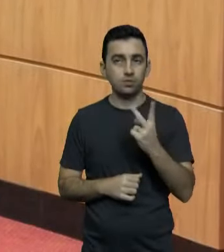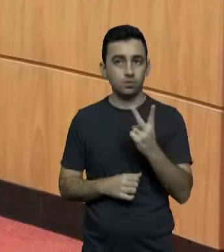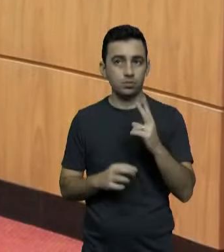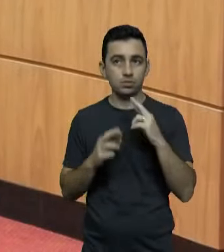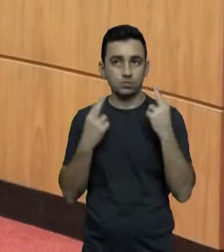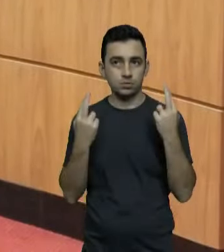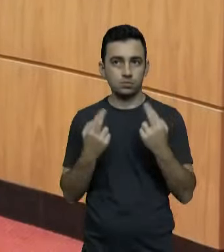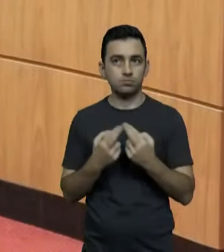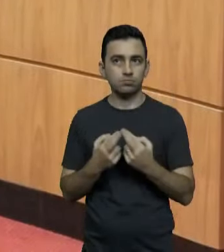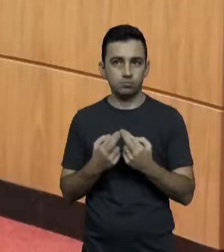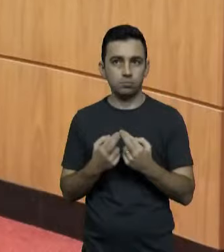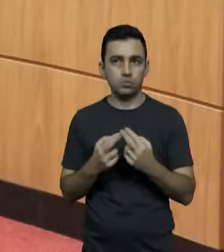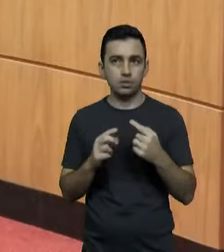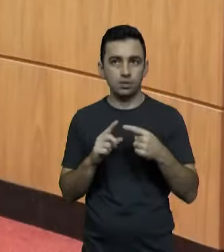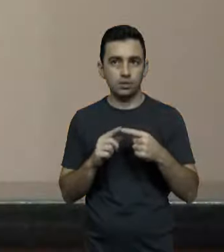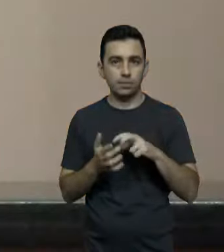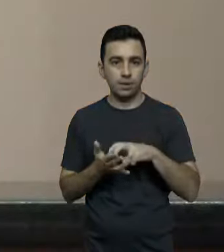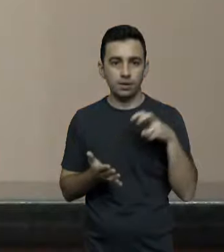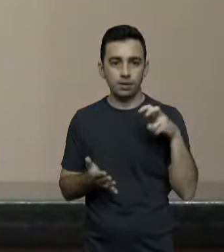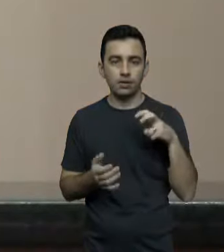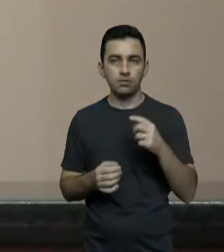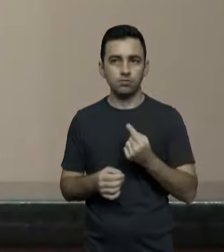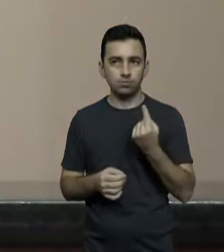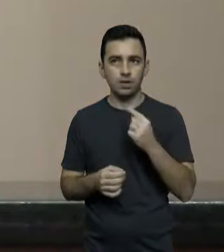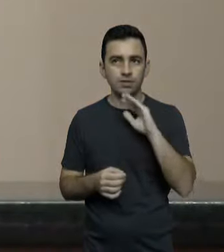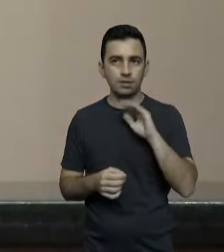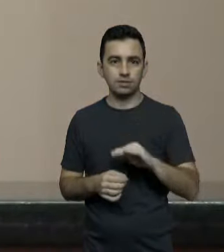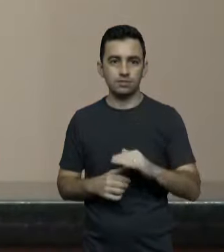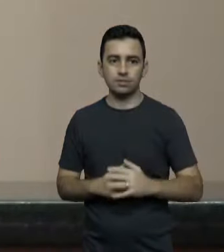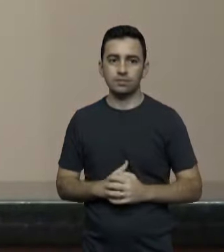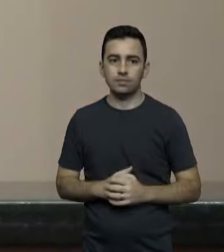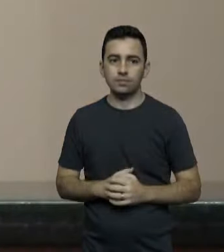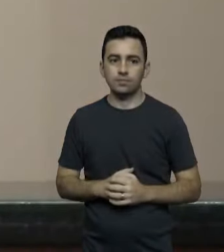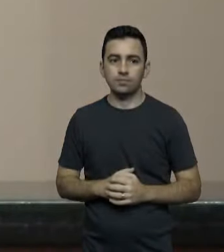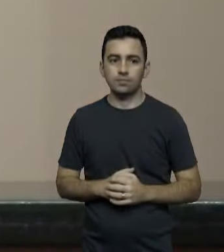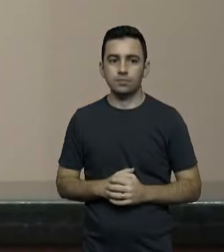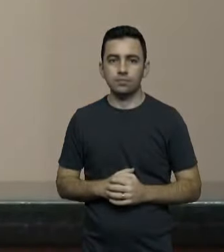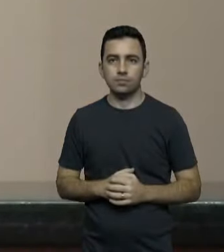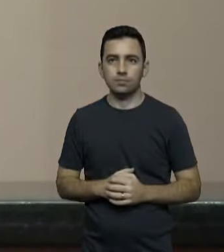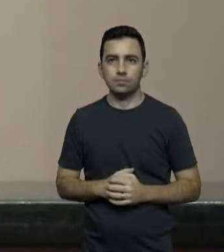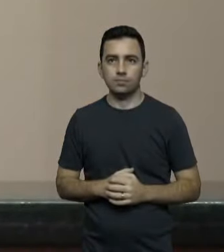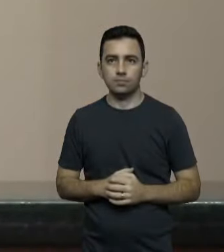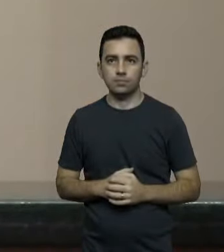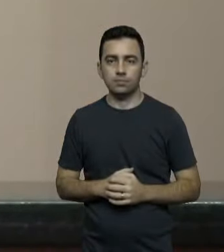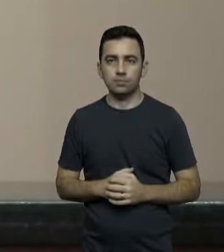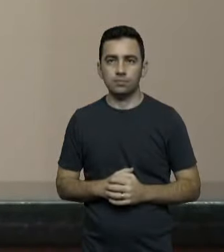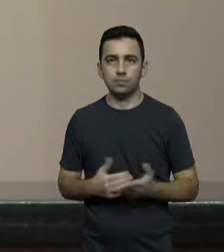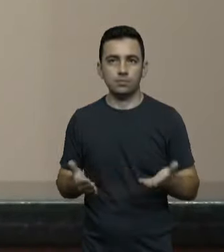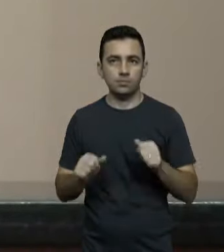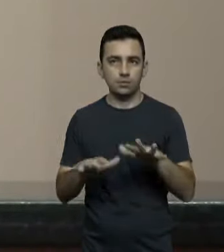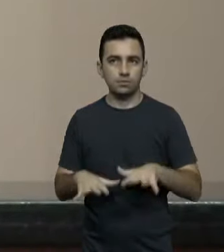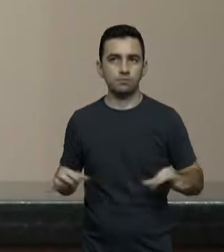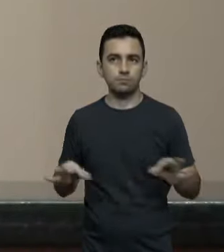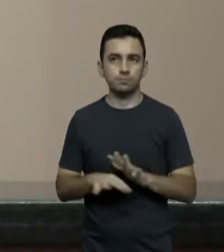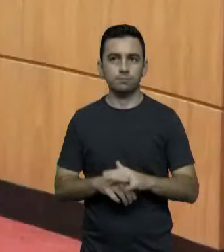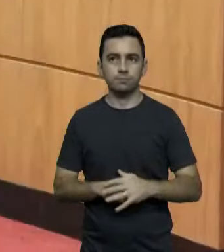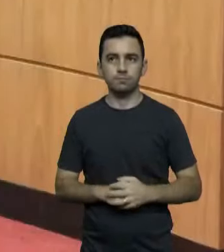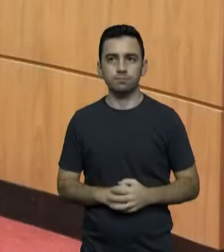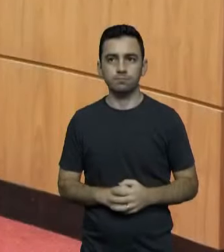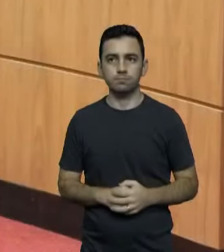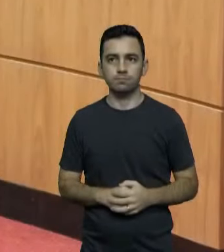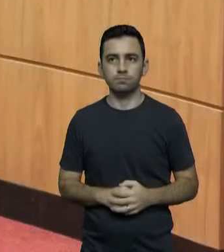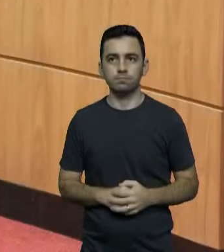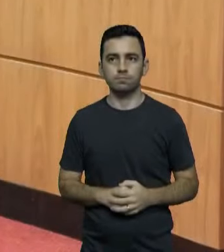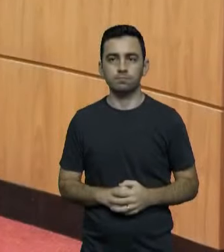uma de manhã e uma à tarde. Esta sessão está encerrada. Obrigado a todos.